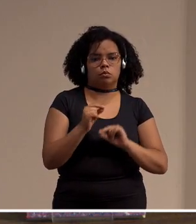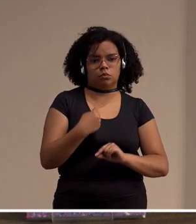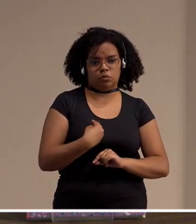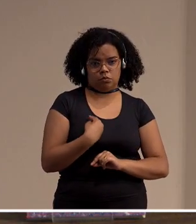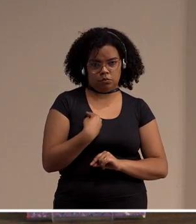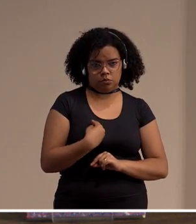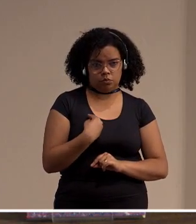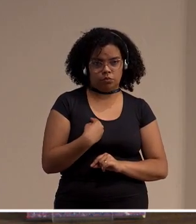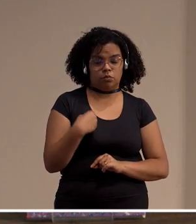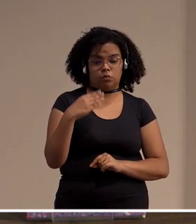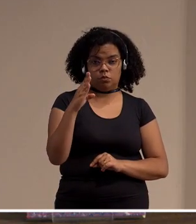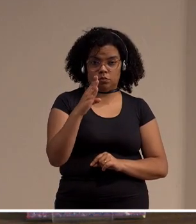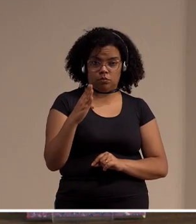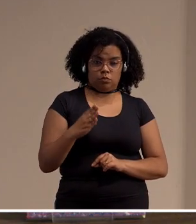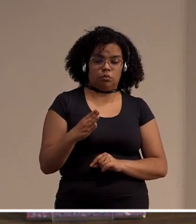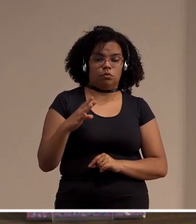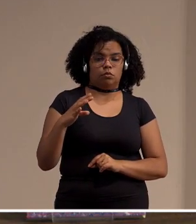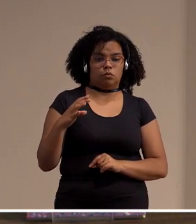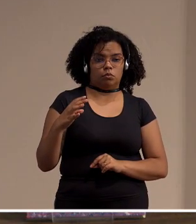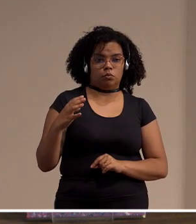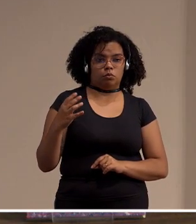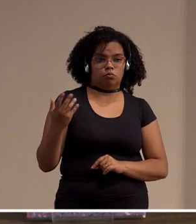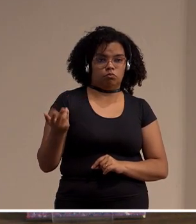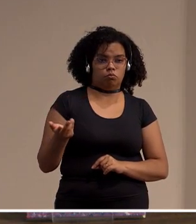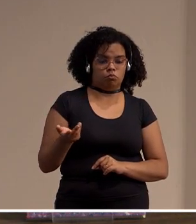do Brasil, que foi...